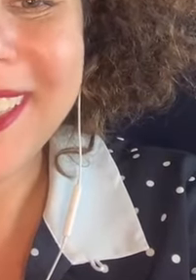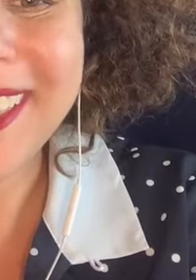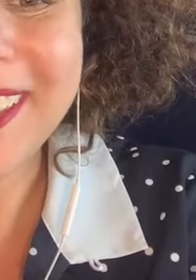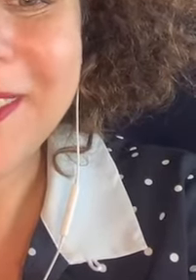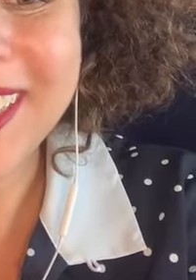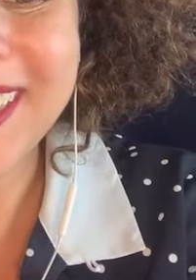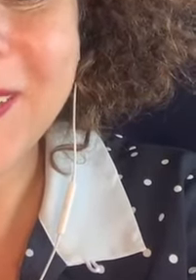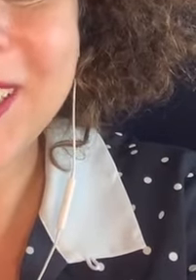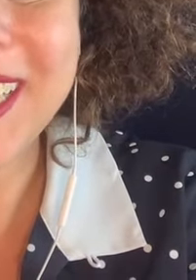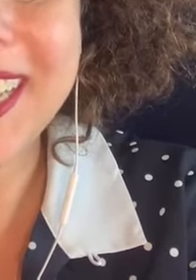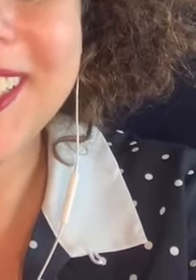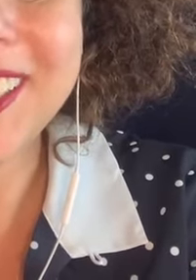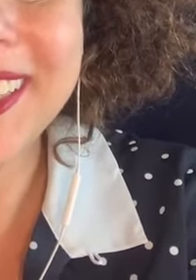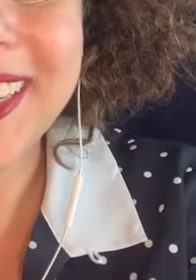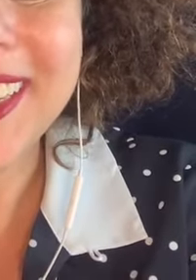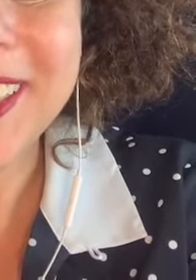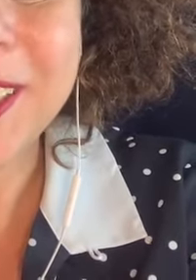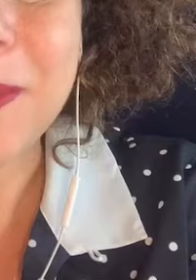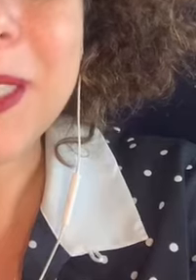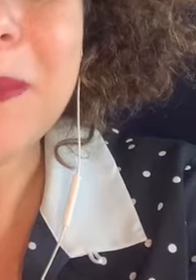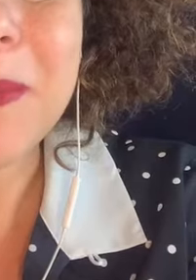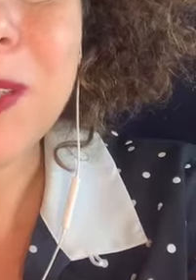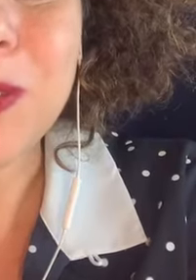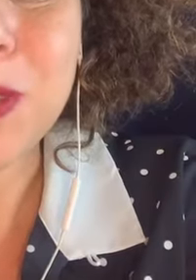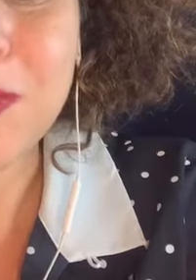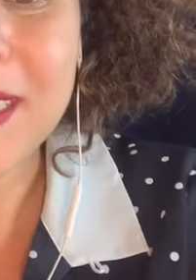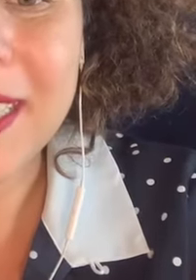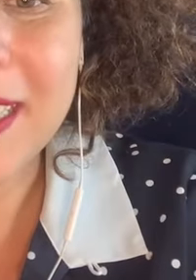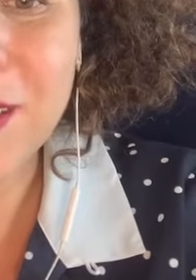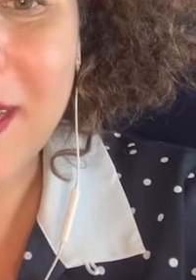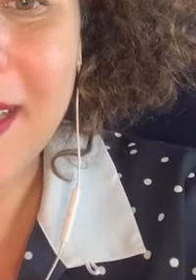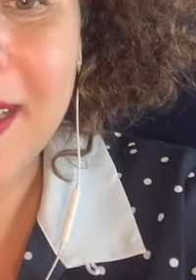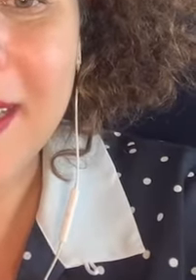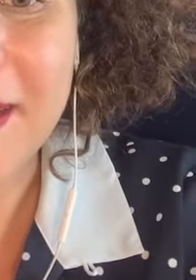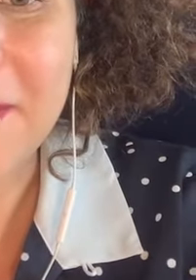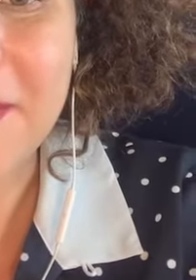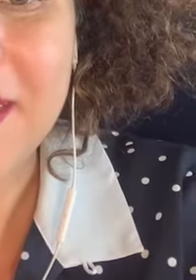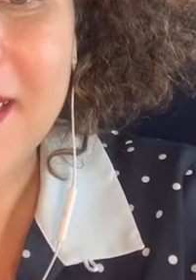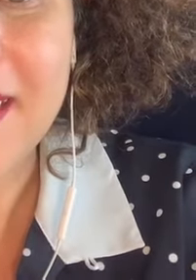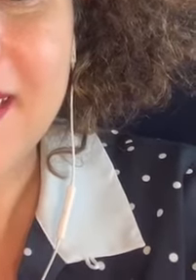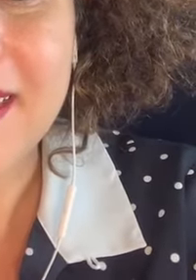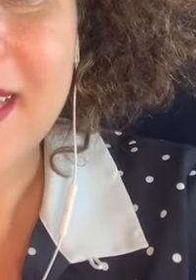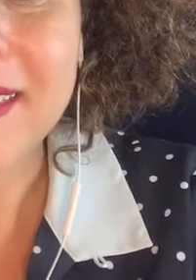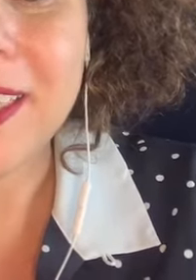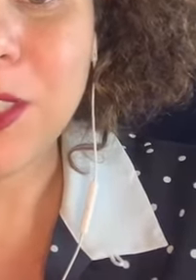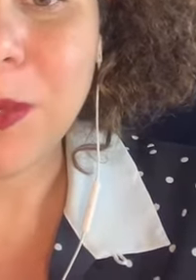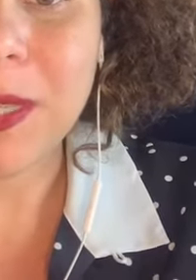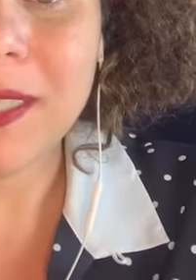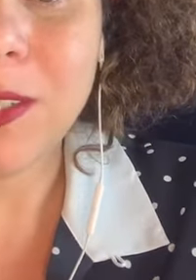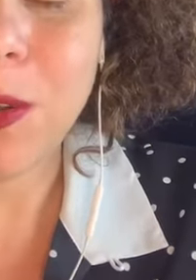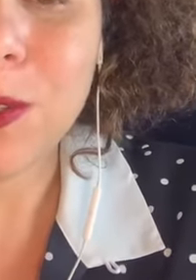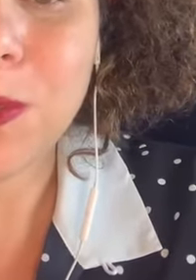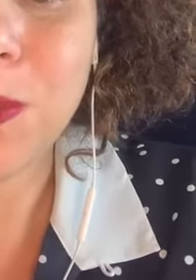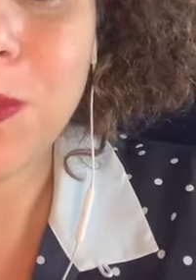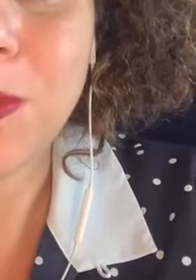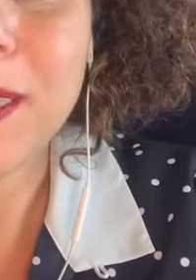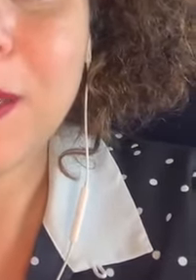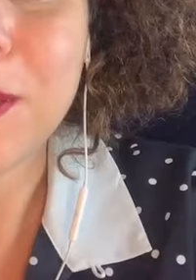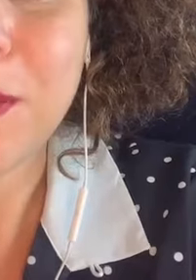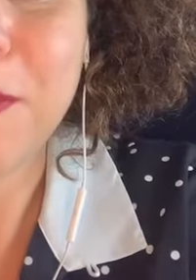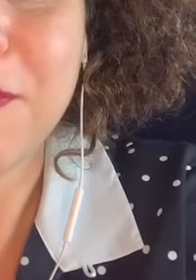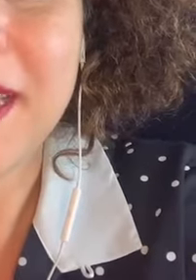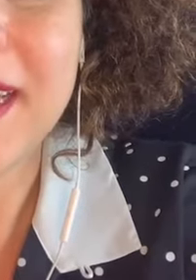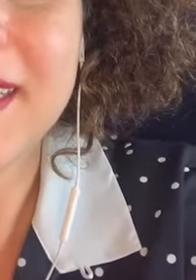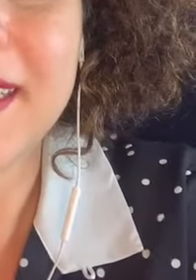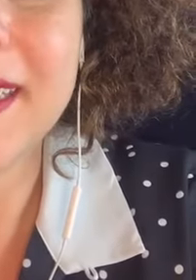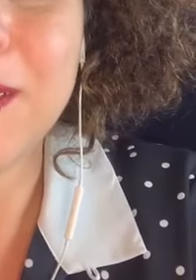bom te ver aqui. Fica aqui com a gente. Chama também pessoas que você queira que assistam